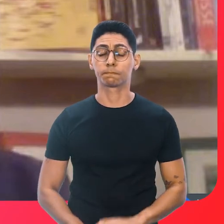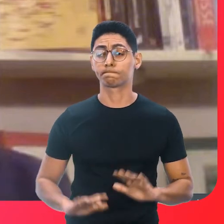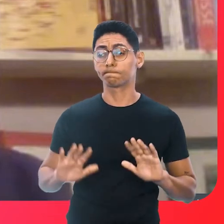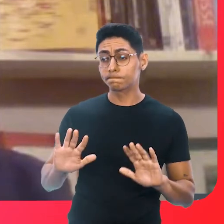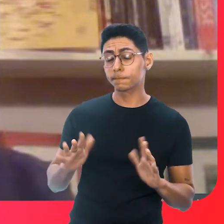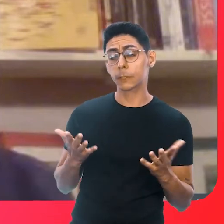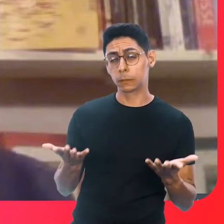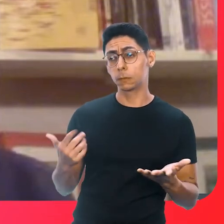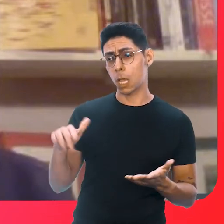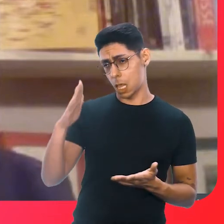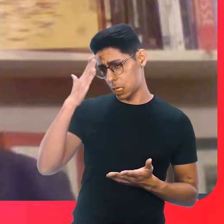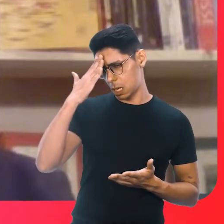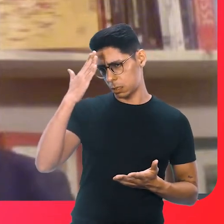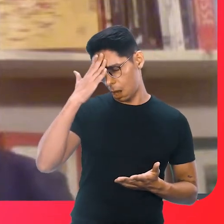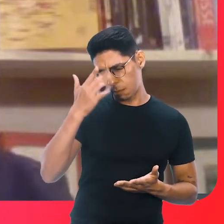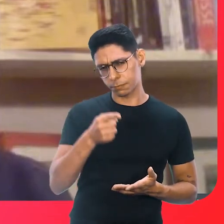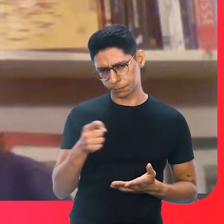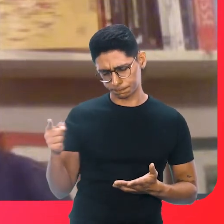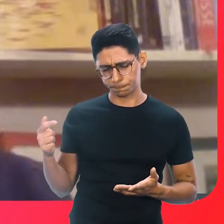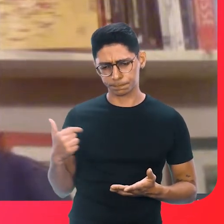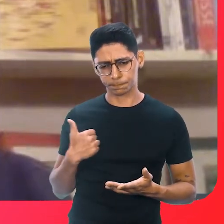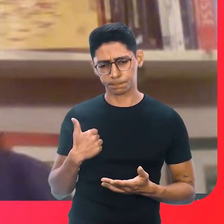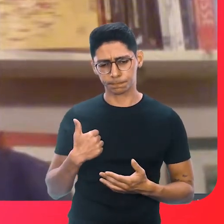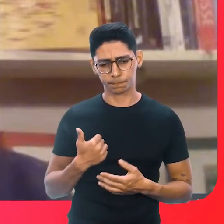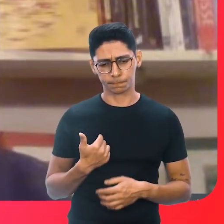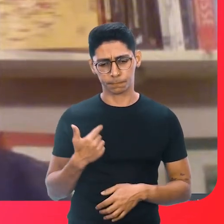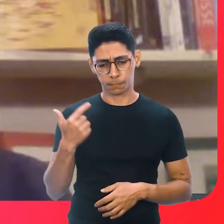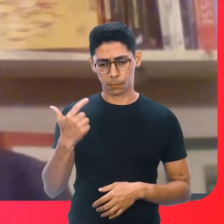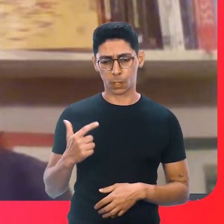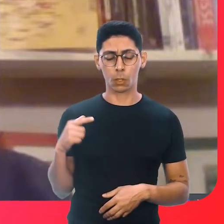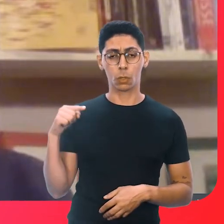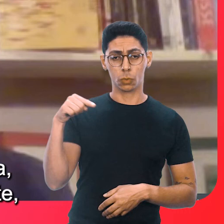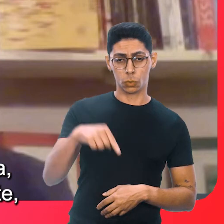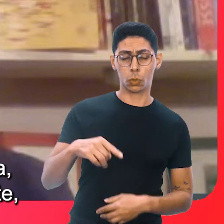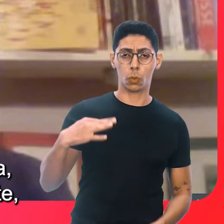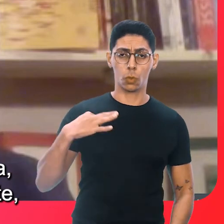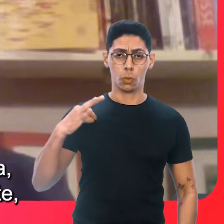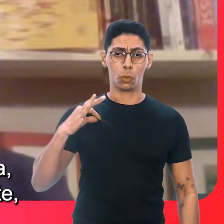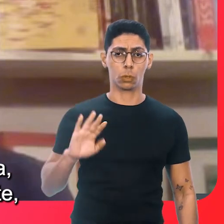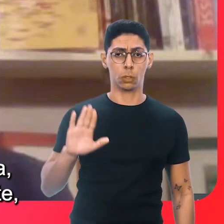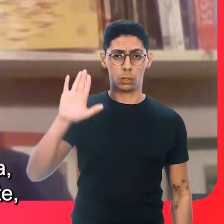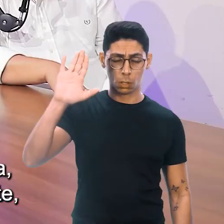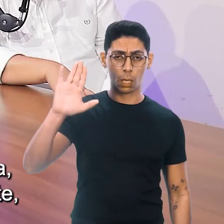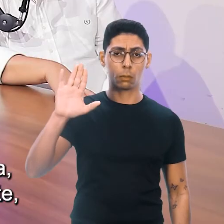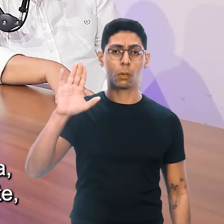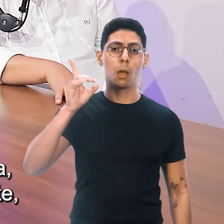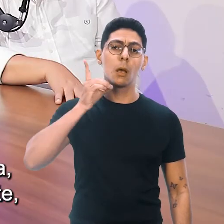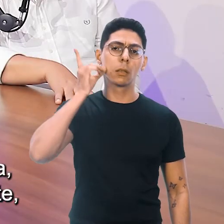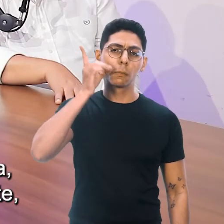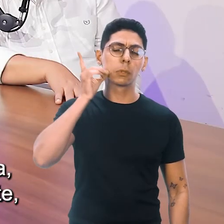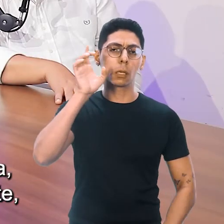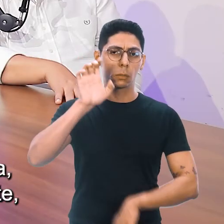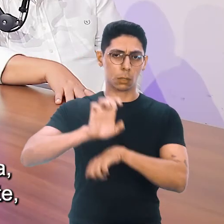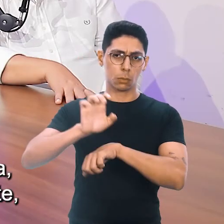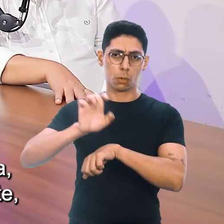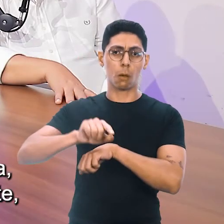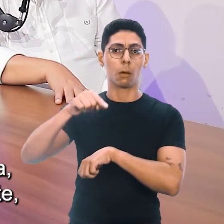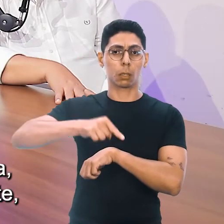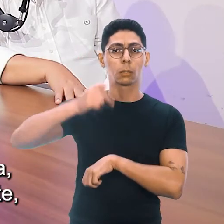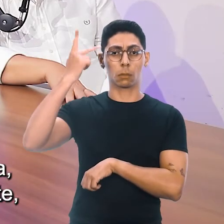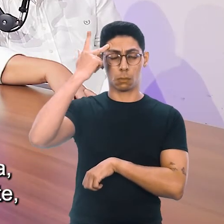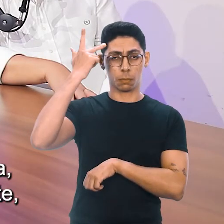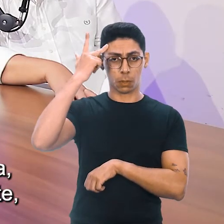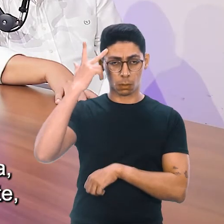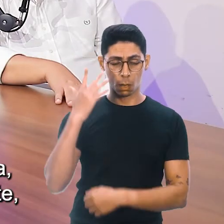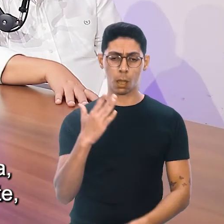como você sabe, inclusive, eu sou agora candidato a deputado estadual aqui em São Paulo, né? E a minha bandeira,